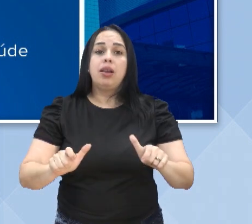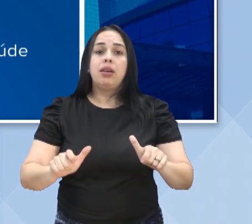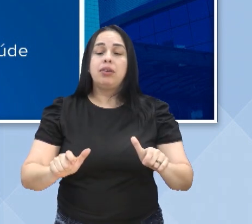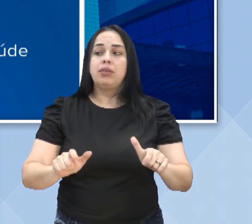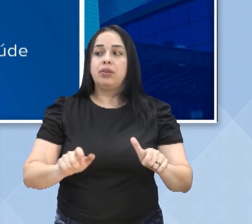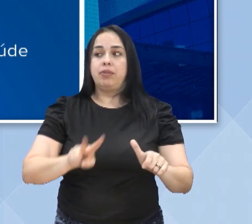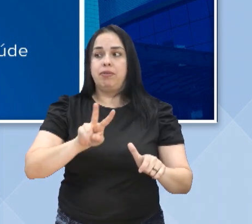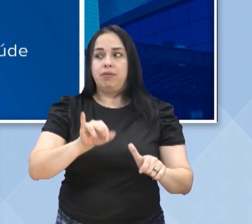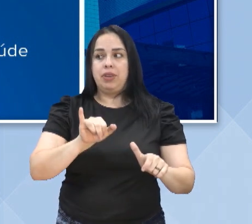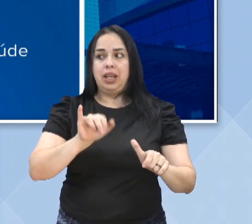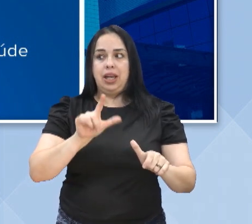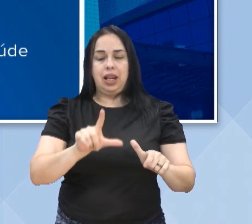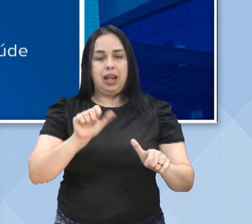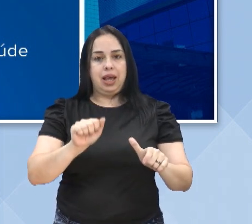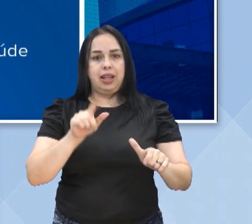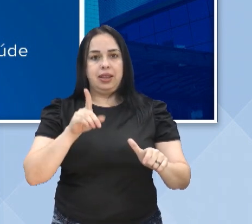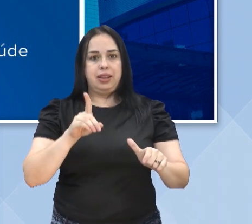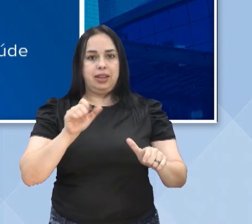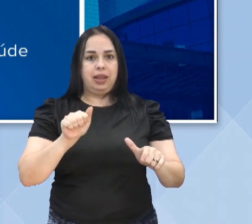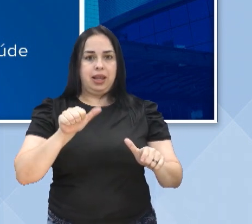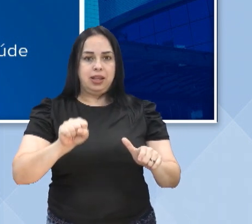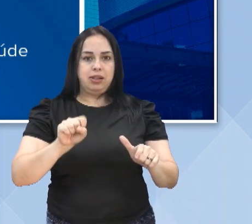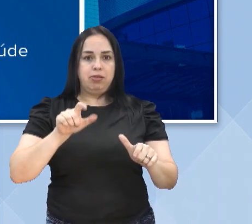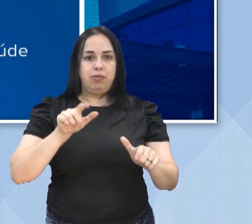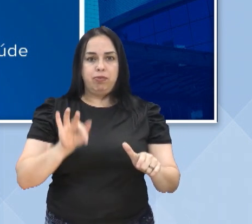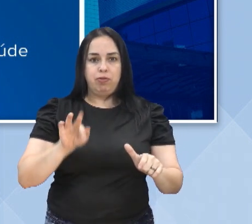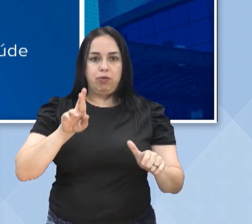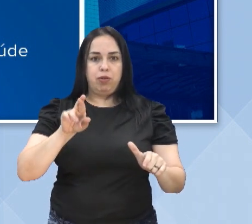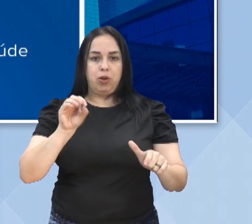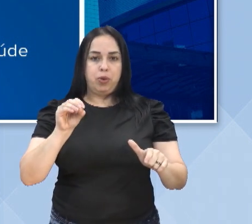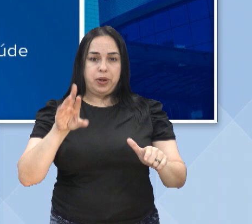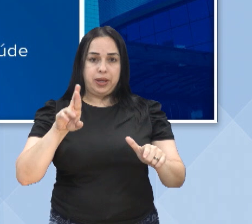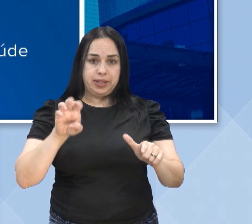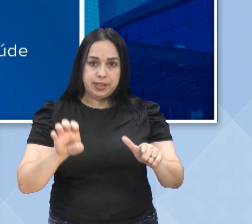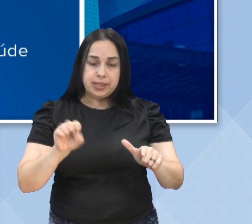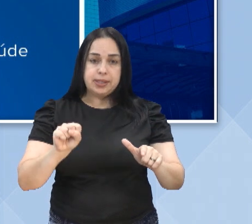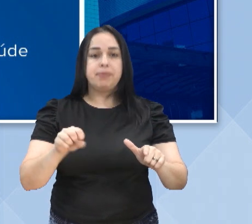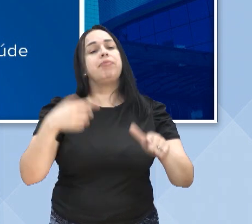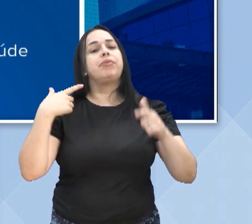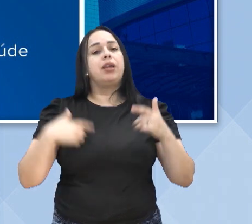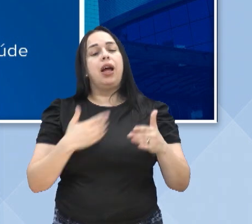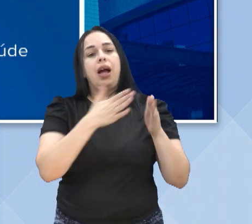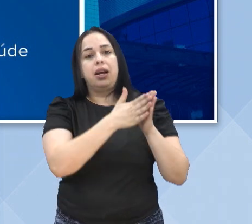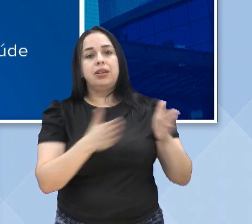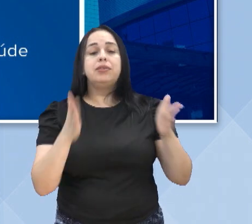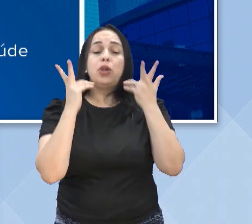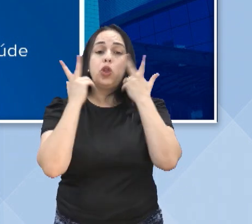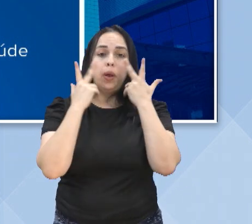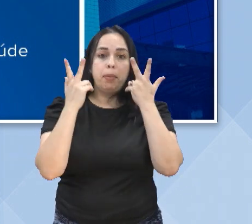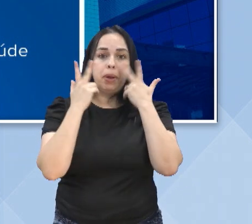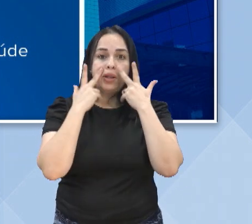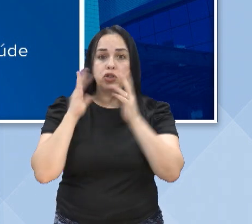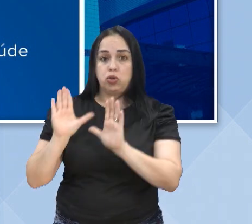das Flores, no município de São José dos Campos. O rito é ordinário, comissões de